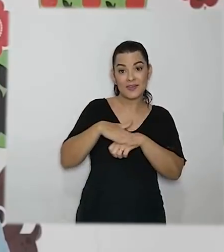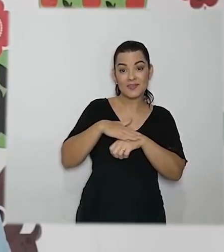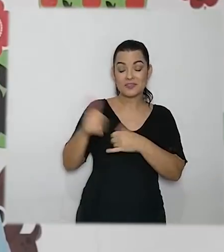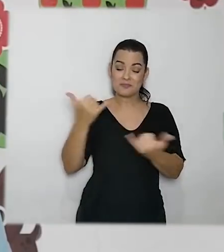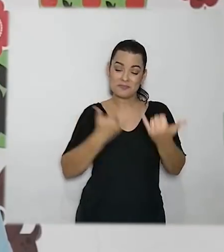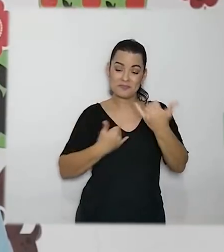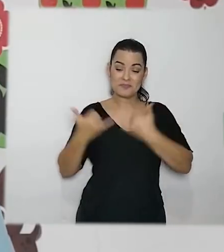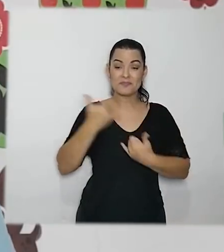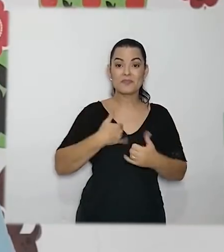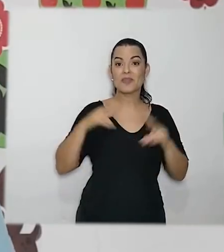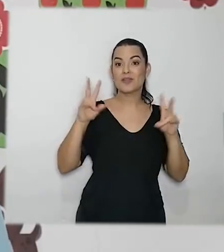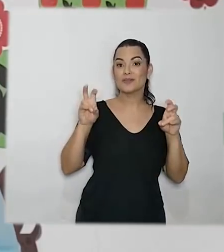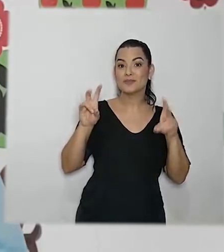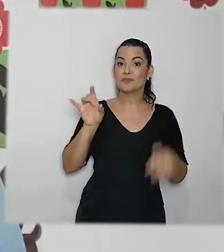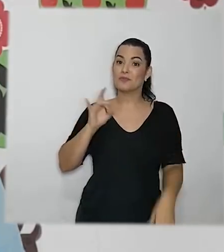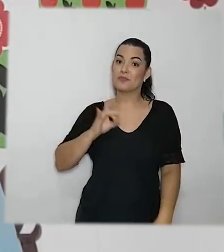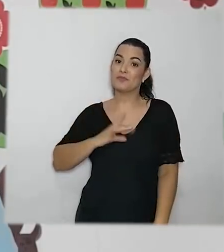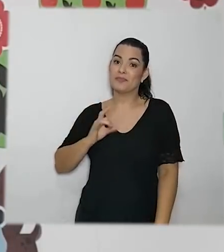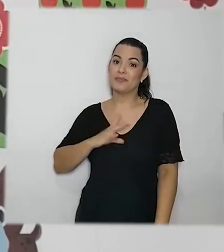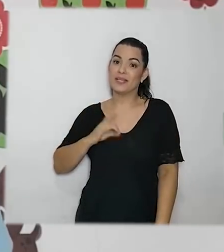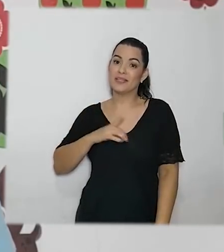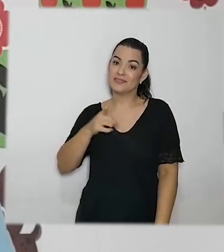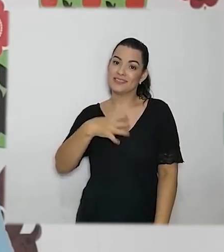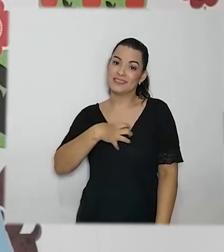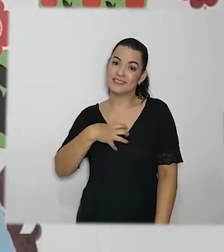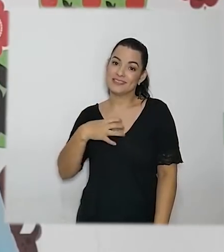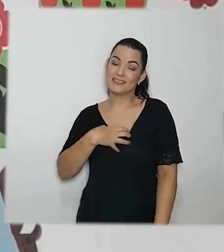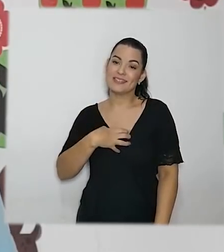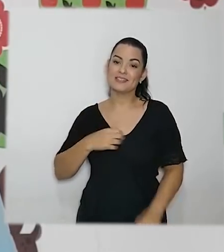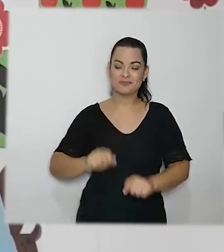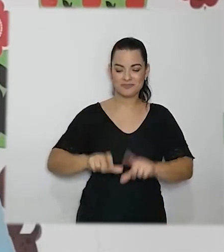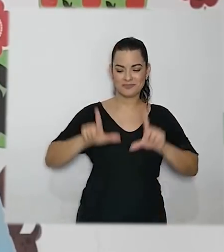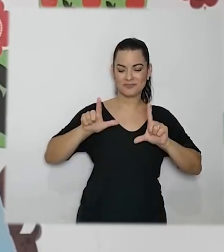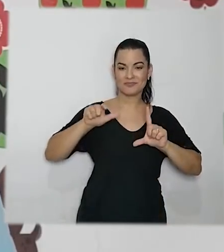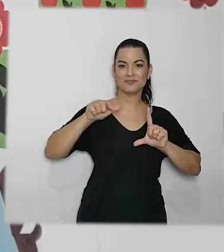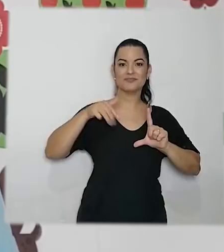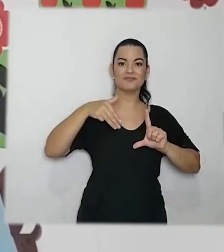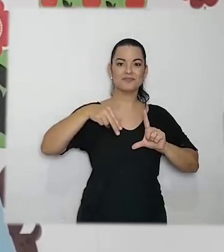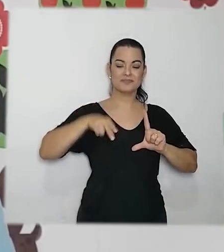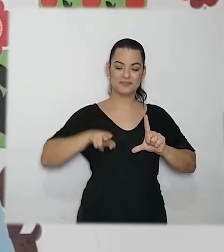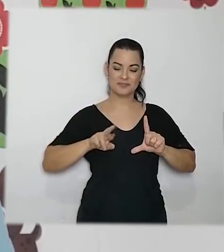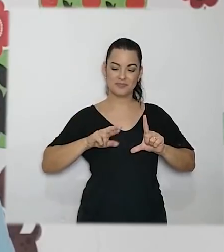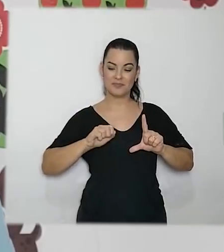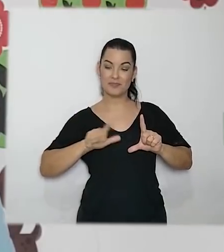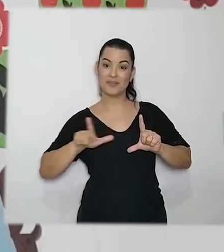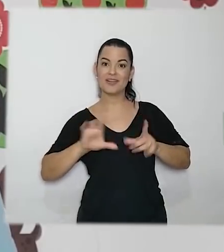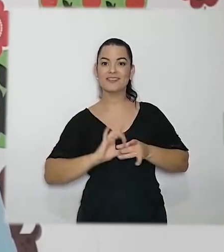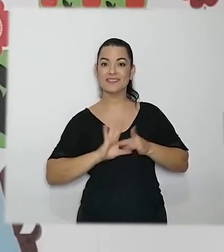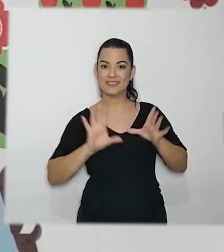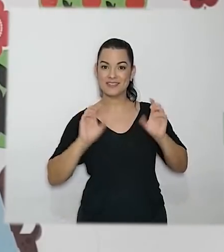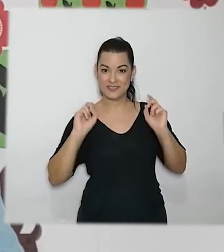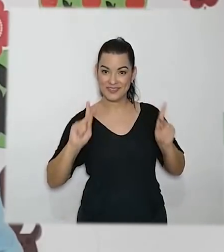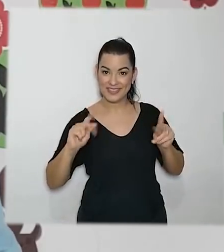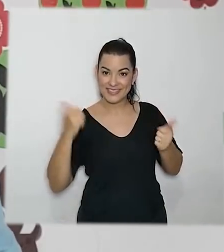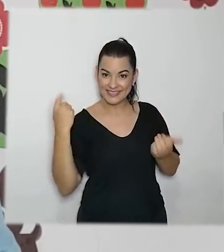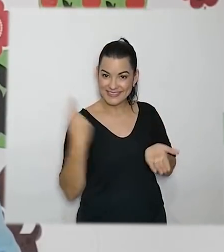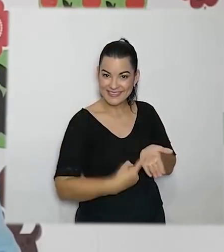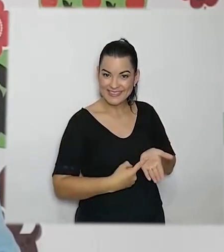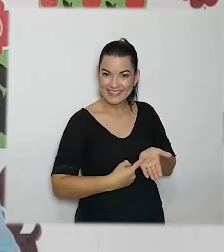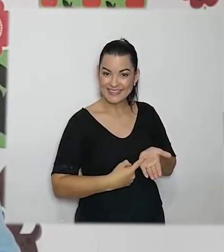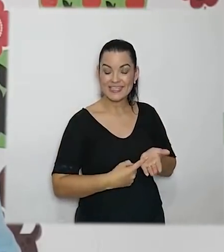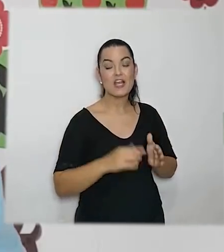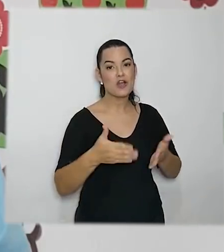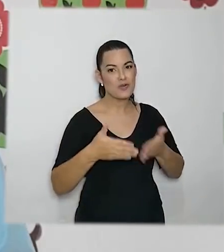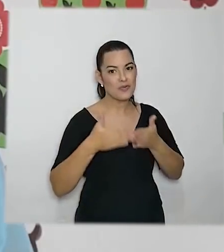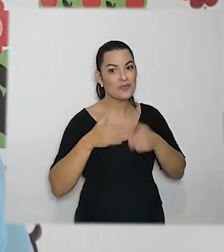Pro a respeito dos seus medos, o mural fica disponível para vocês. Combinado, meus amores? Então,